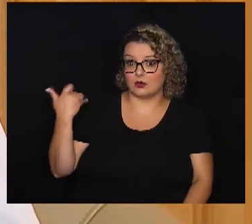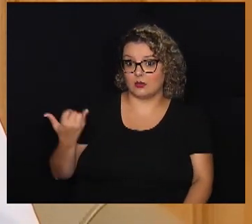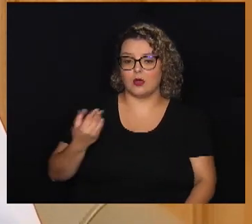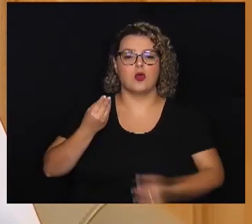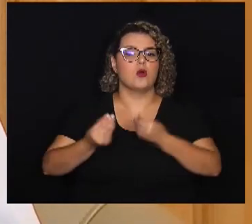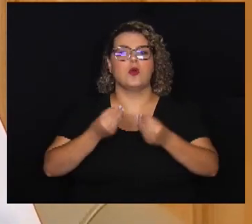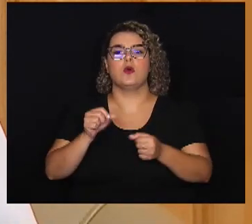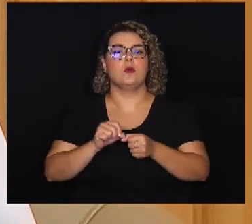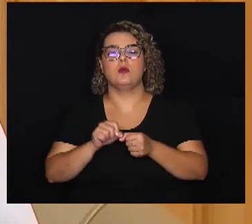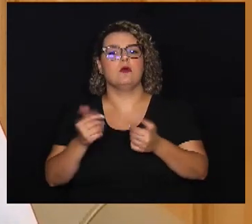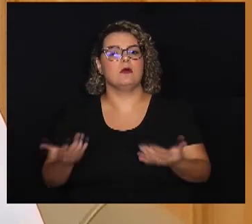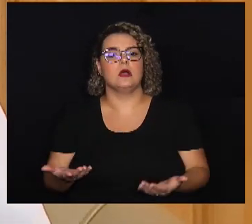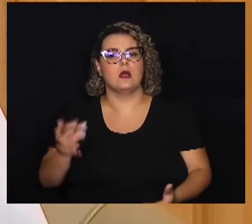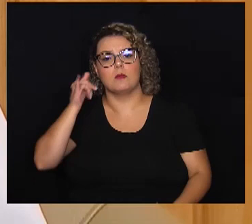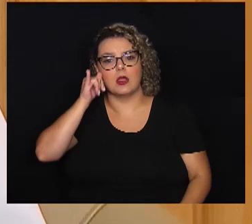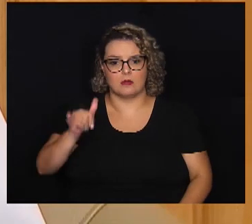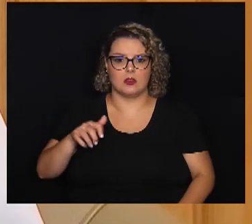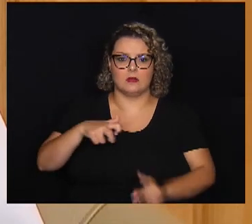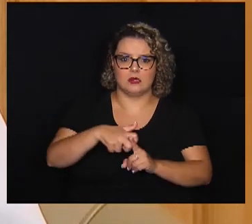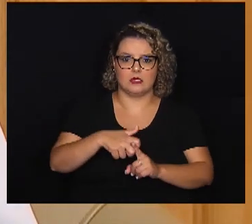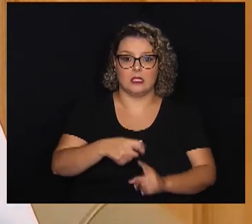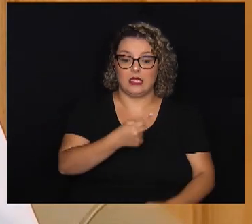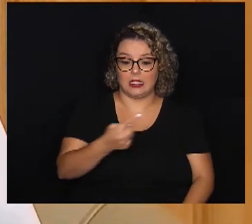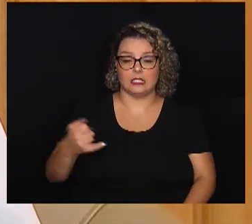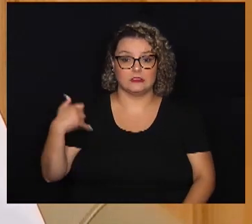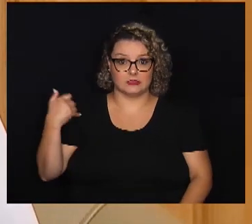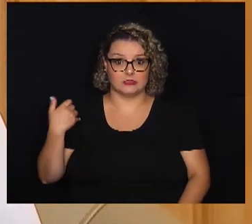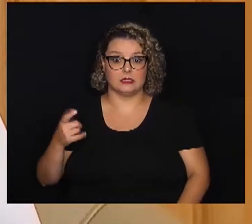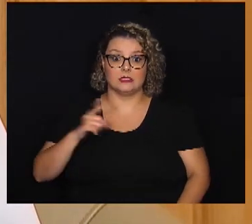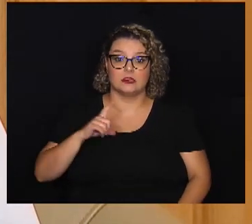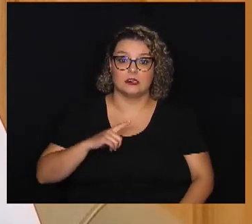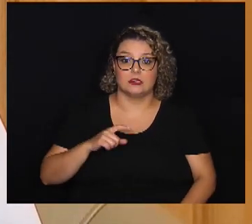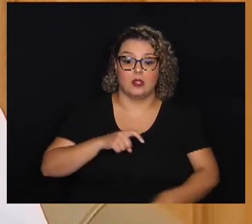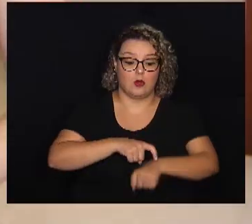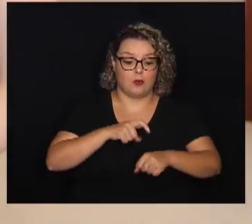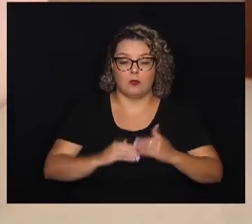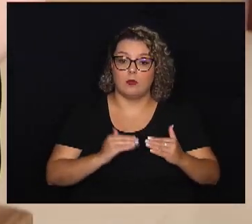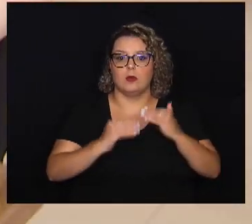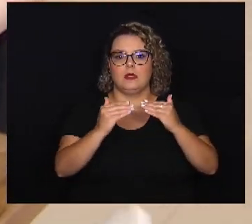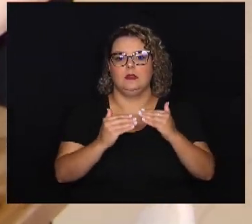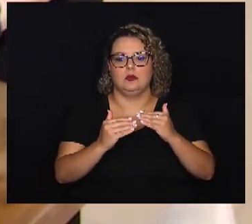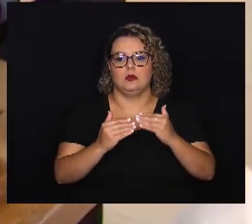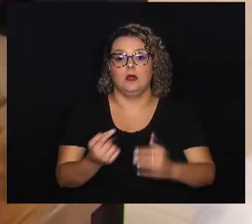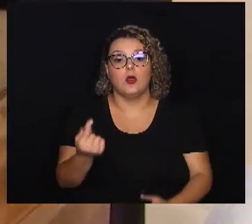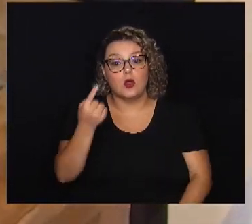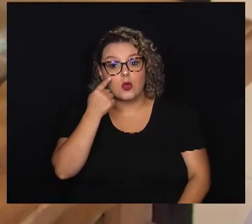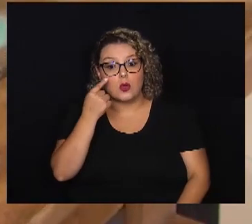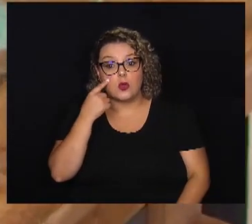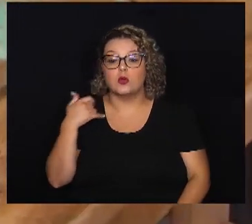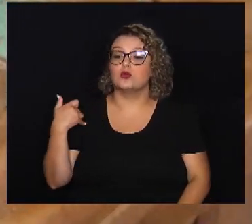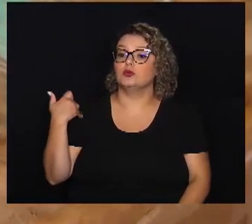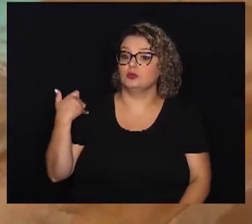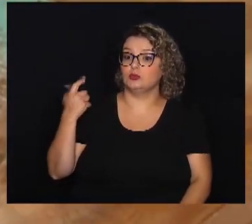gente pode fazer para prevenir os acidentes? Cada faixa etária tem as suas peculiaridades da fase de desenvolvimento. Observar a faixa etária